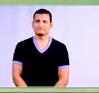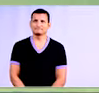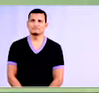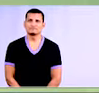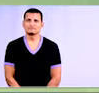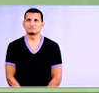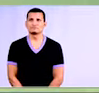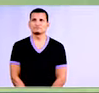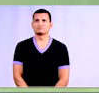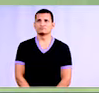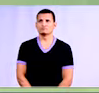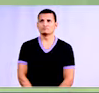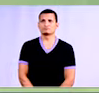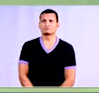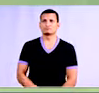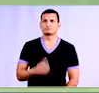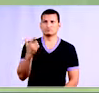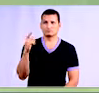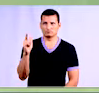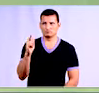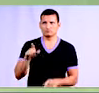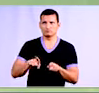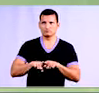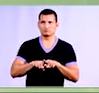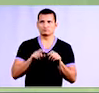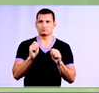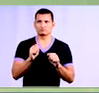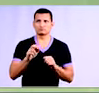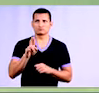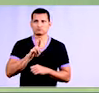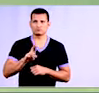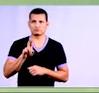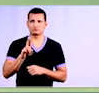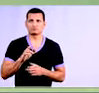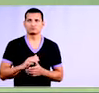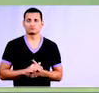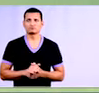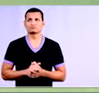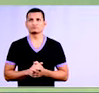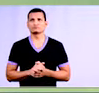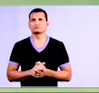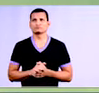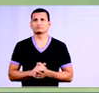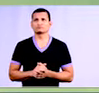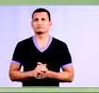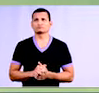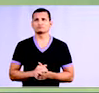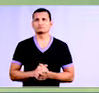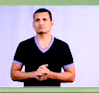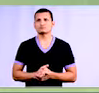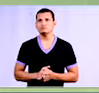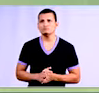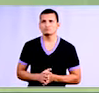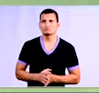Adiante, uma outra técnica que nós podemos mencionar para que você entenda